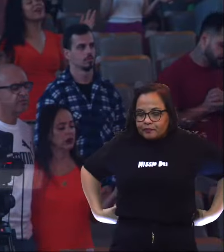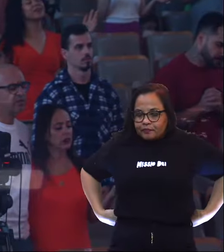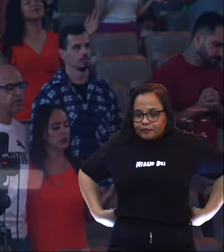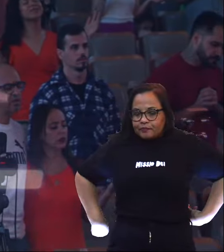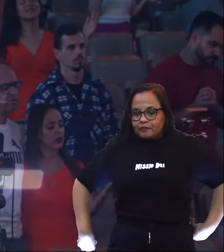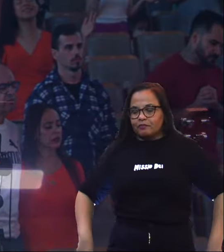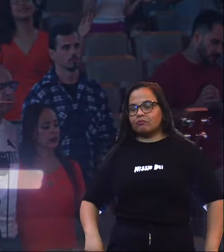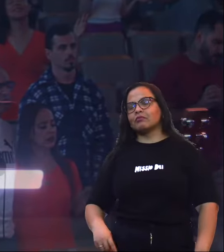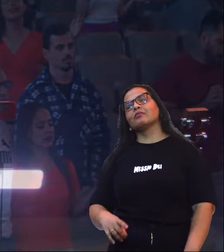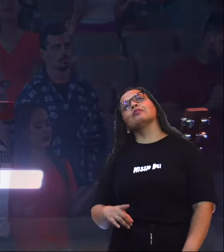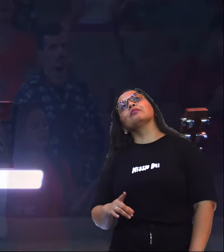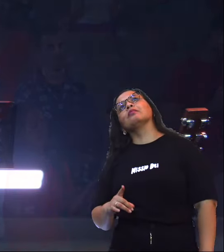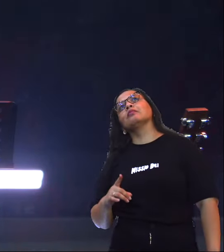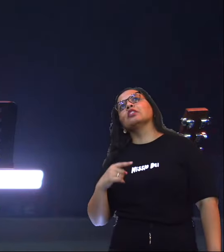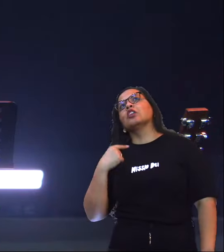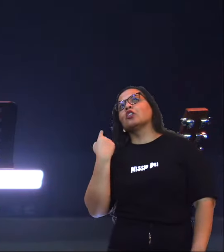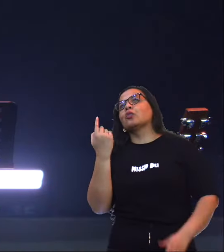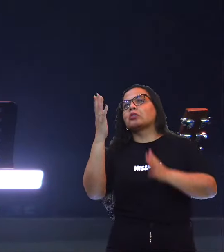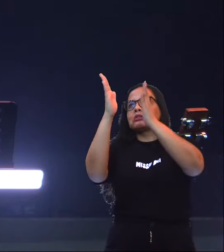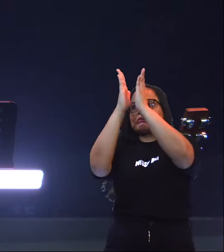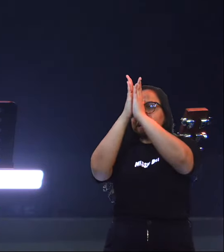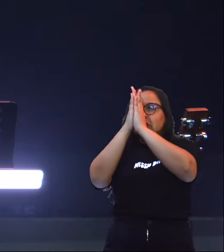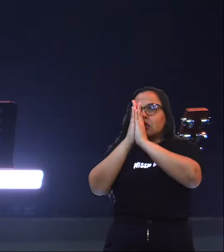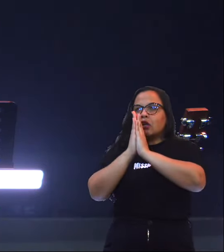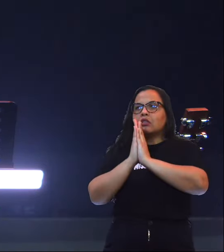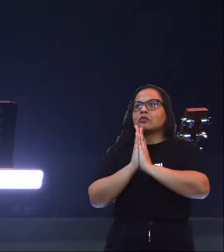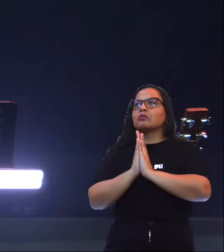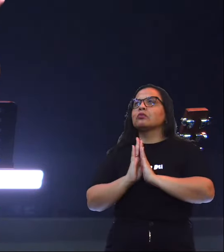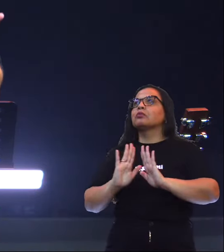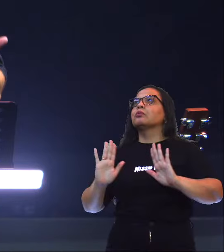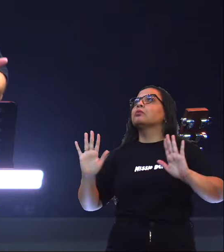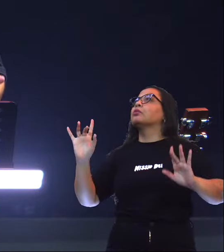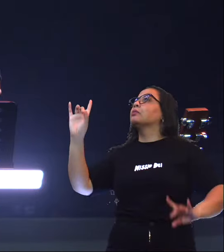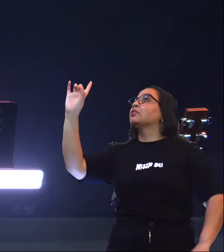Veja, o Senhor responde a nossa adoração.